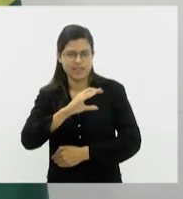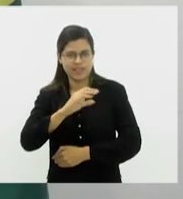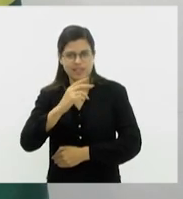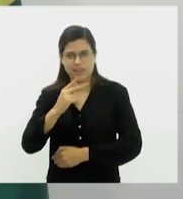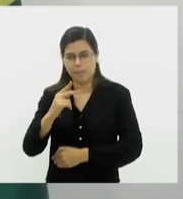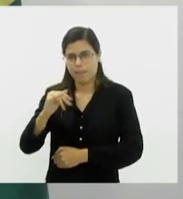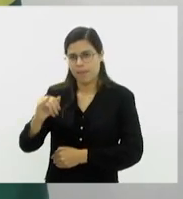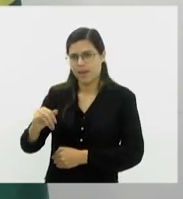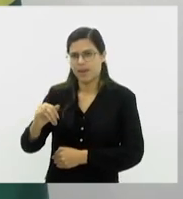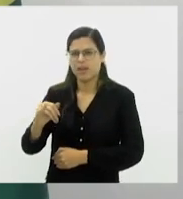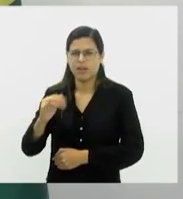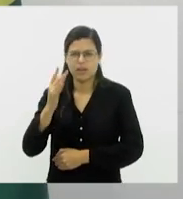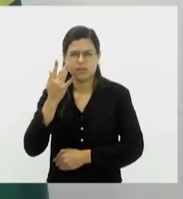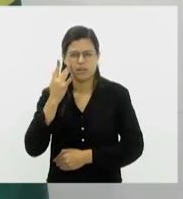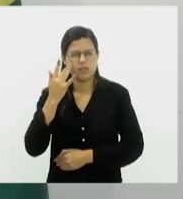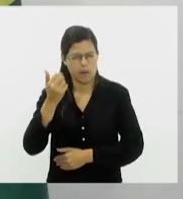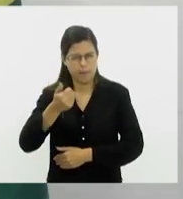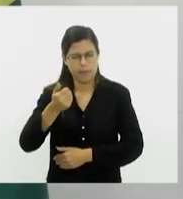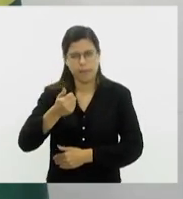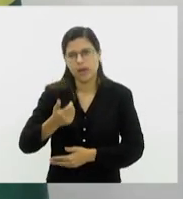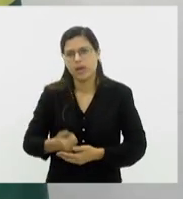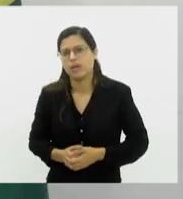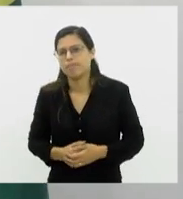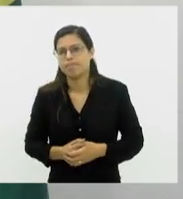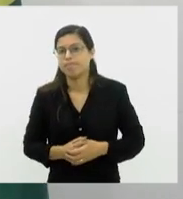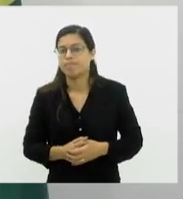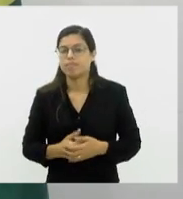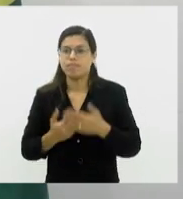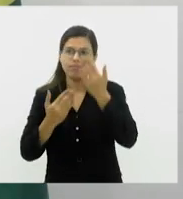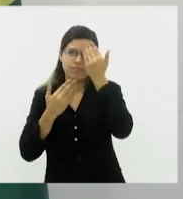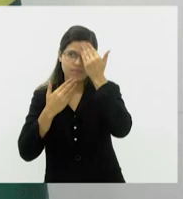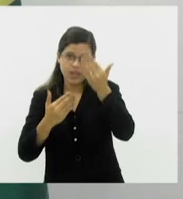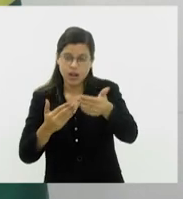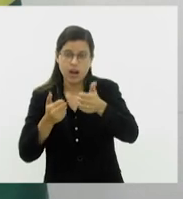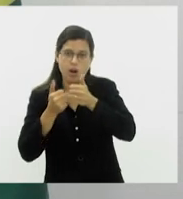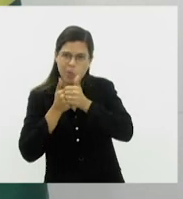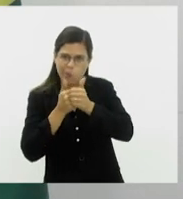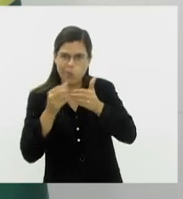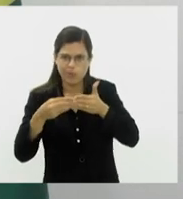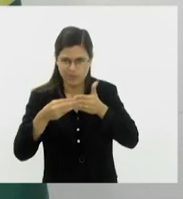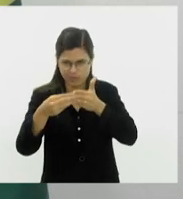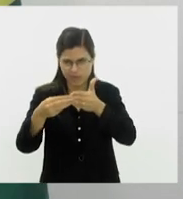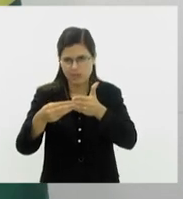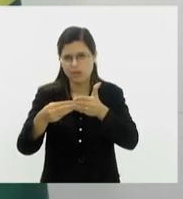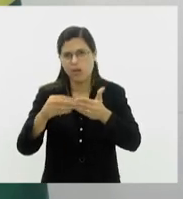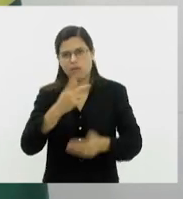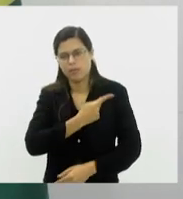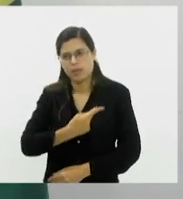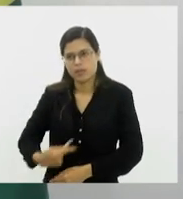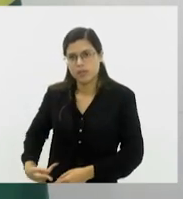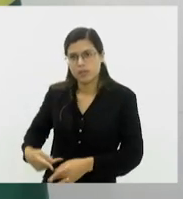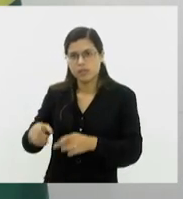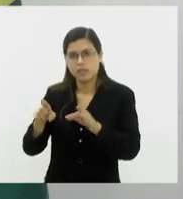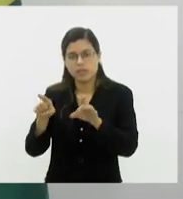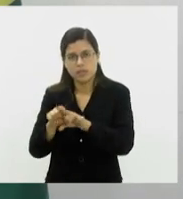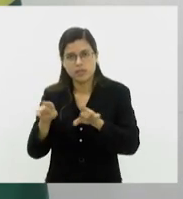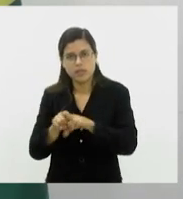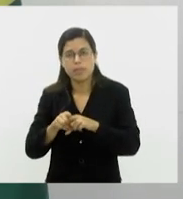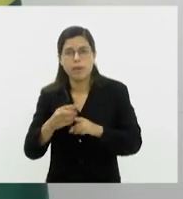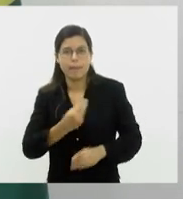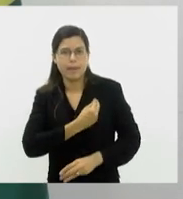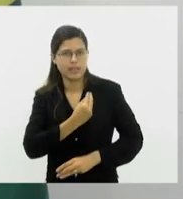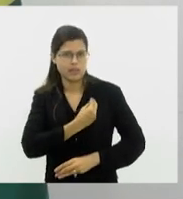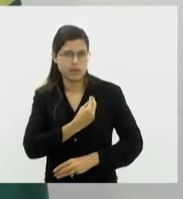engano foi a primeira agradeço a condução de vossa excelência como também tem a participação de todos os demais